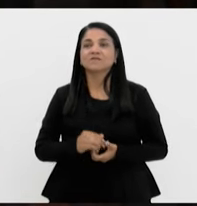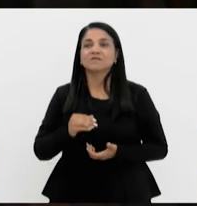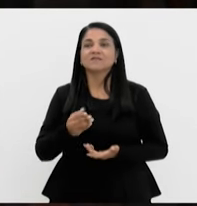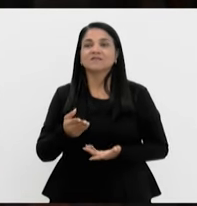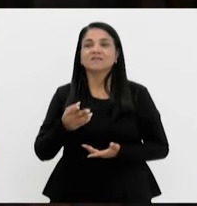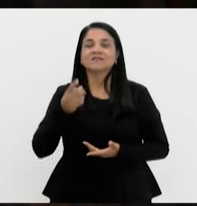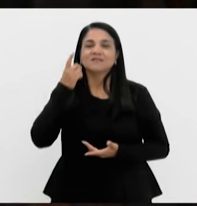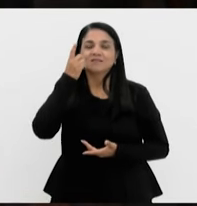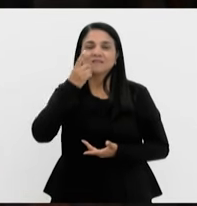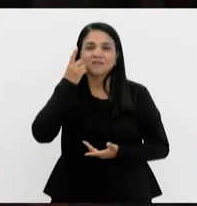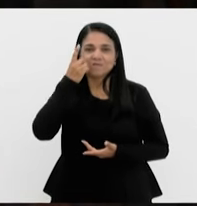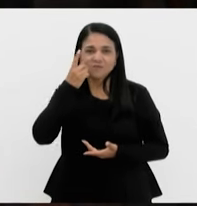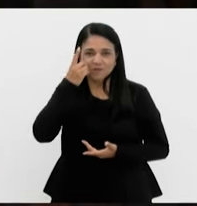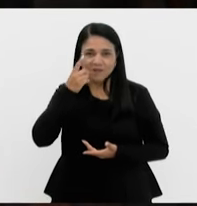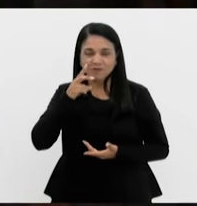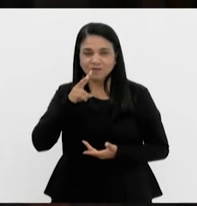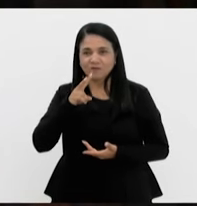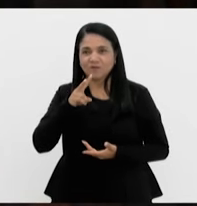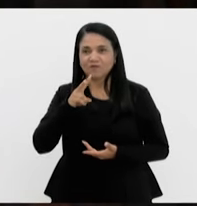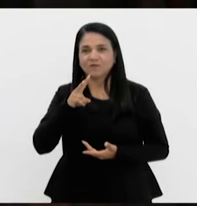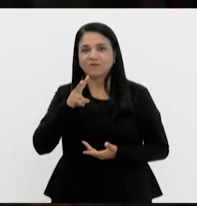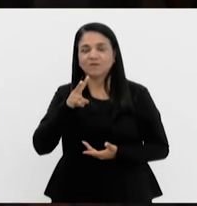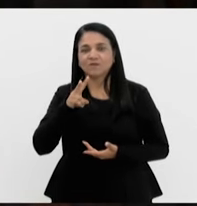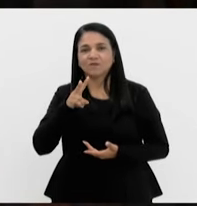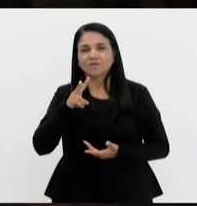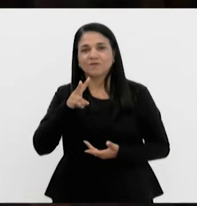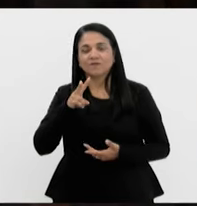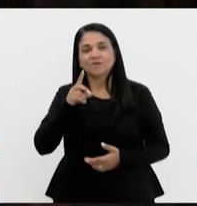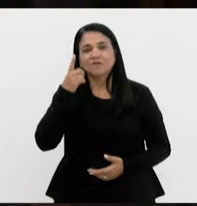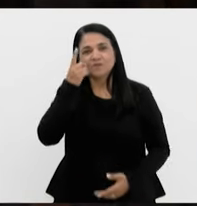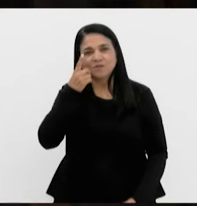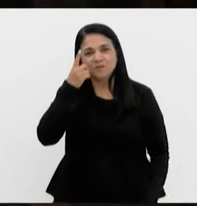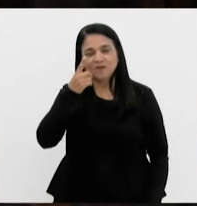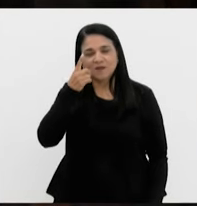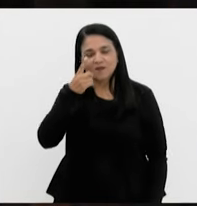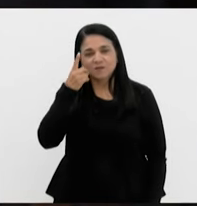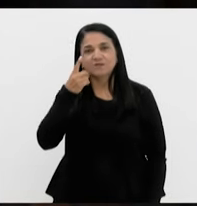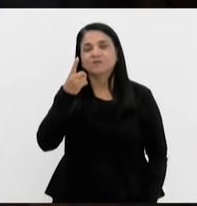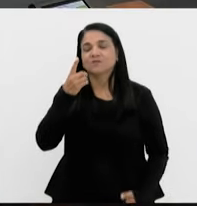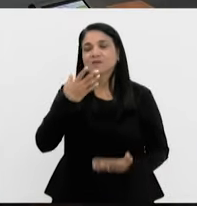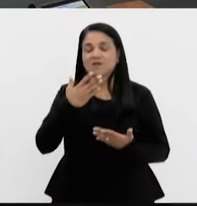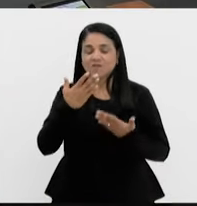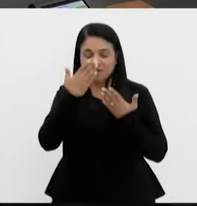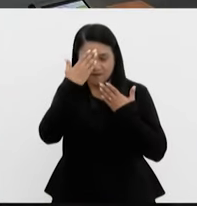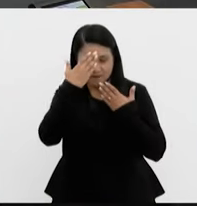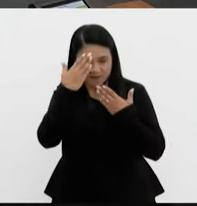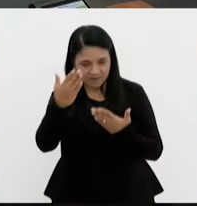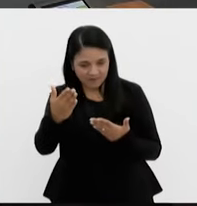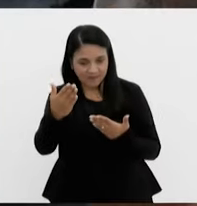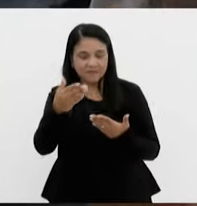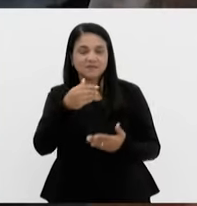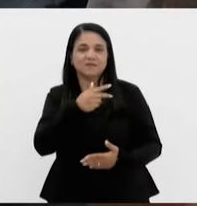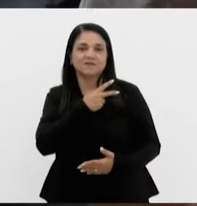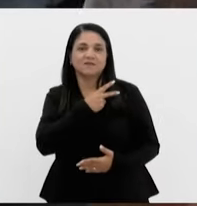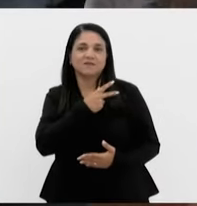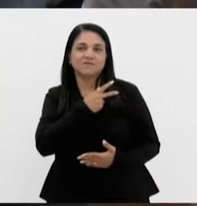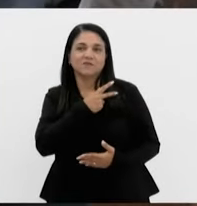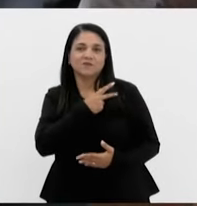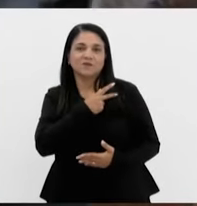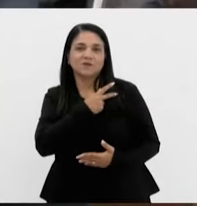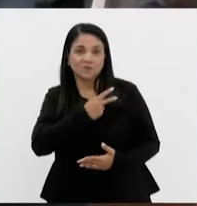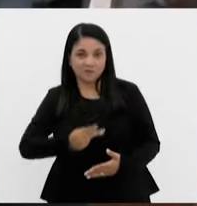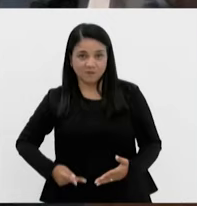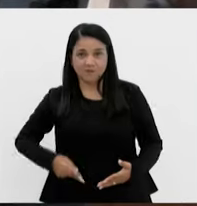n agradecer primeiro nosso Presidente rodo barcel por ter aberto espaço PR